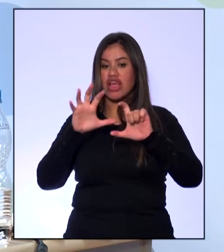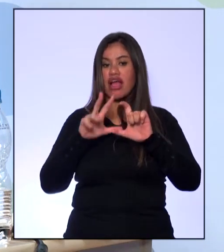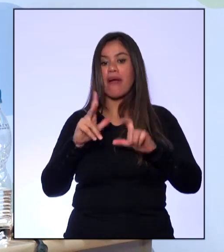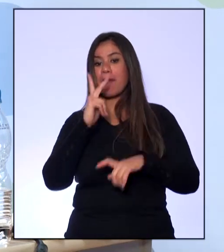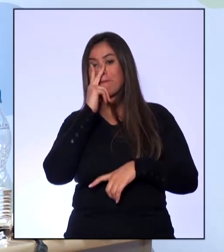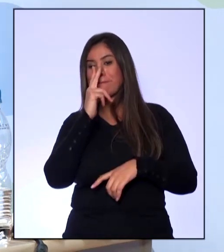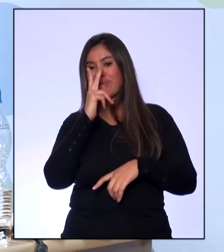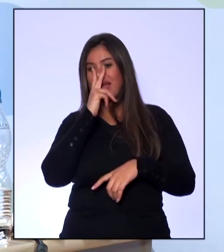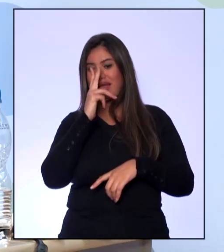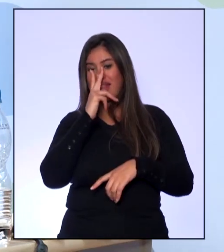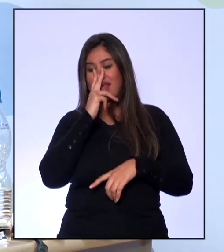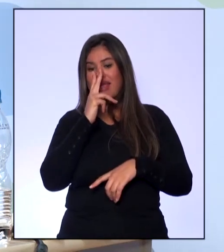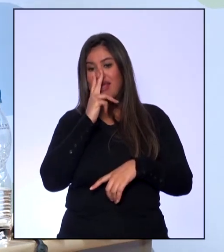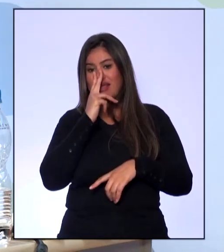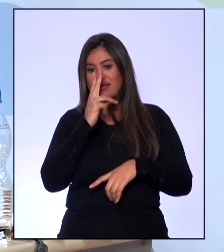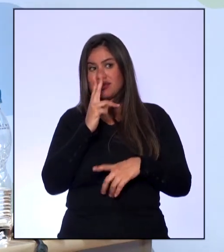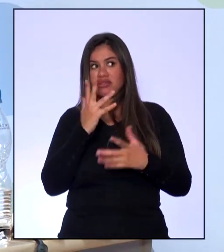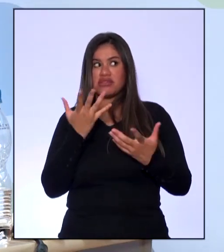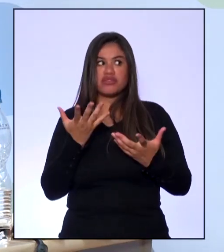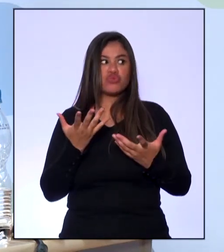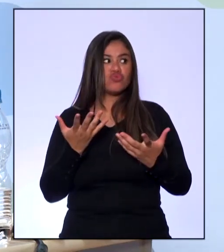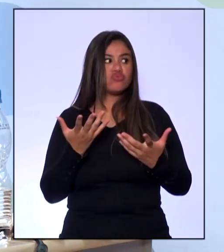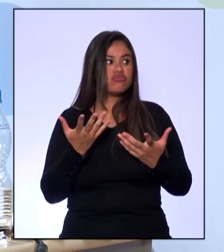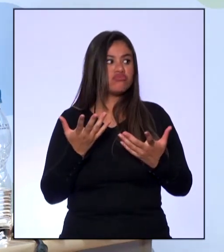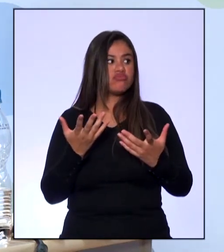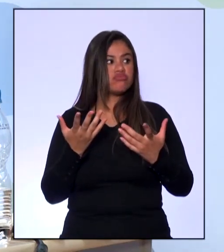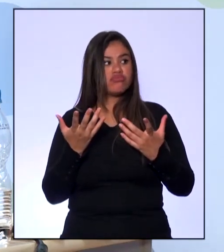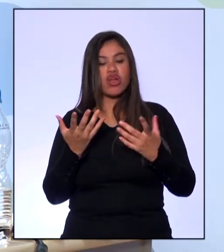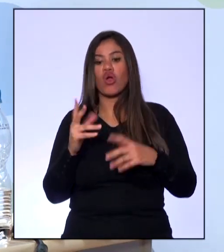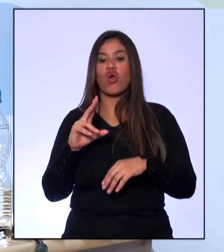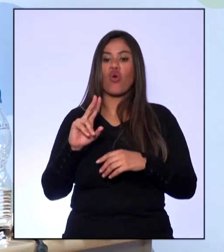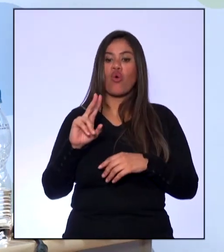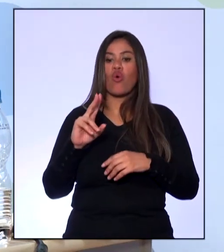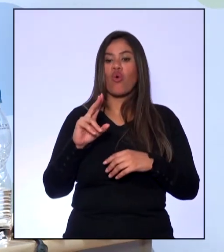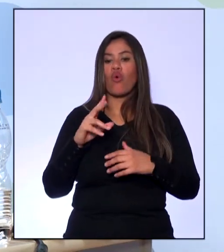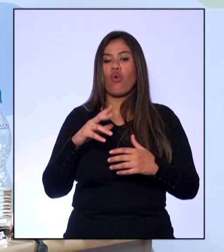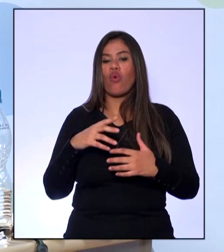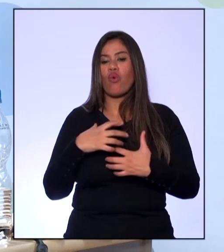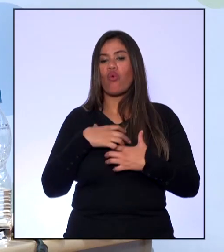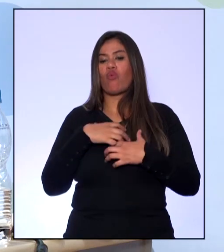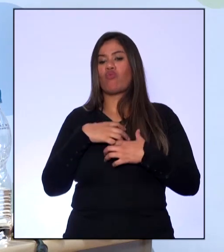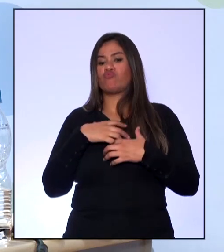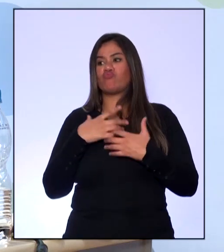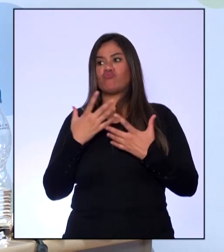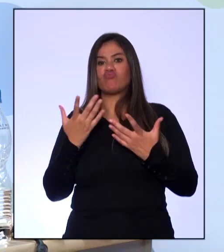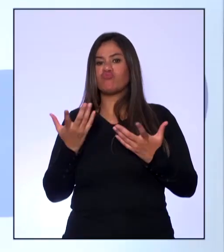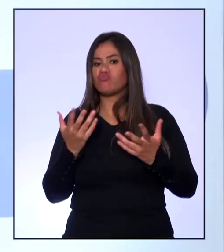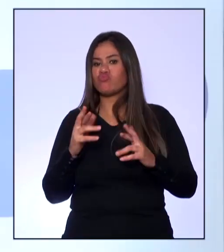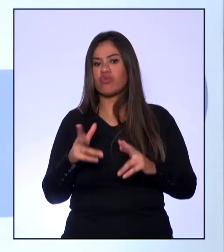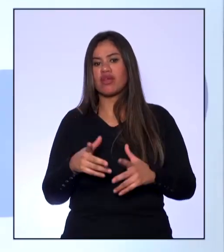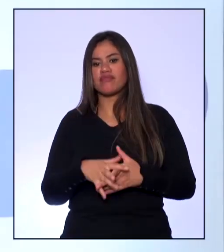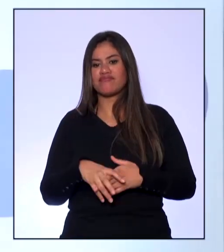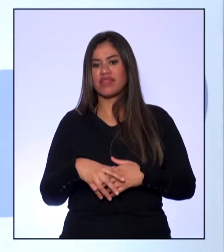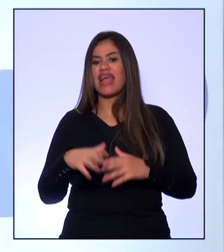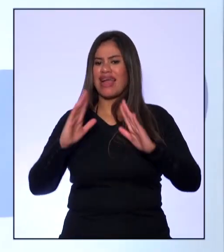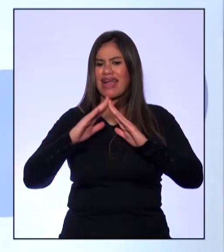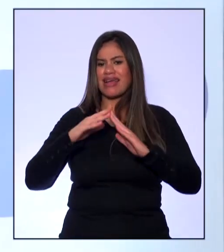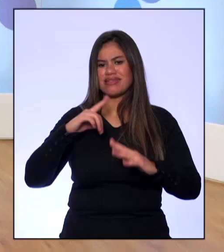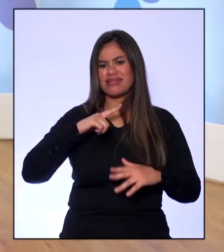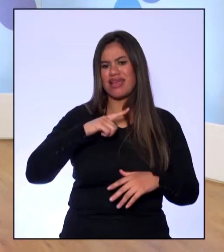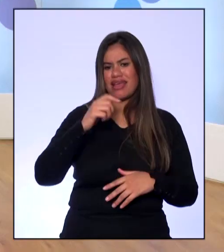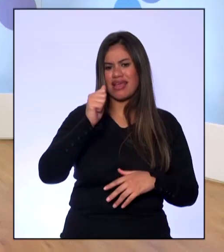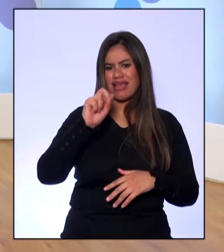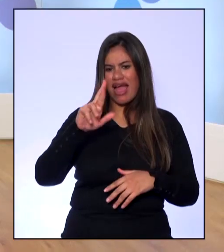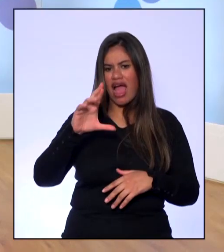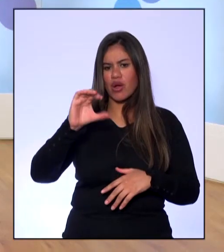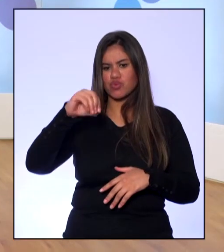entra em contradição. Ela entra em contradição. Na sua casa aí tem ar-condicionado? Na sua tem ar-condicionado, Mauro? Quem me dera. Ai, quem me dera